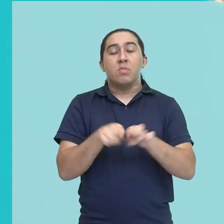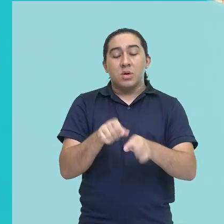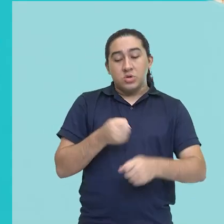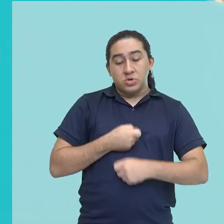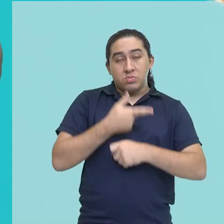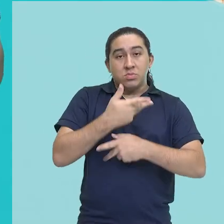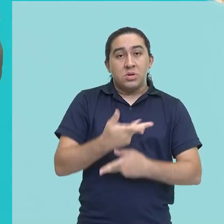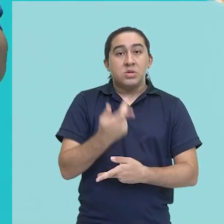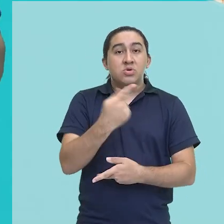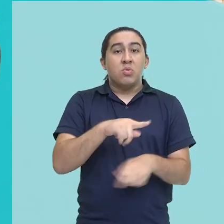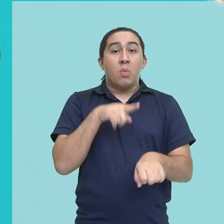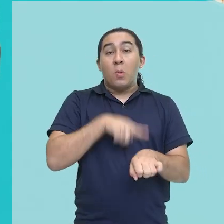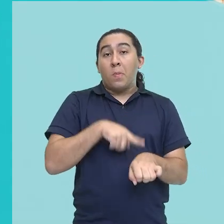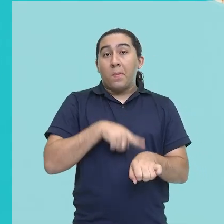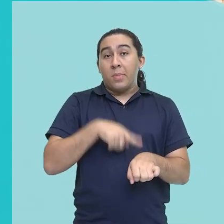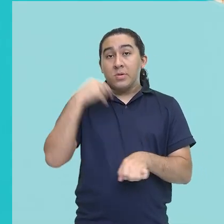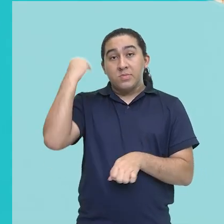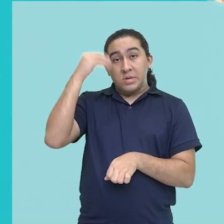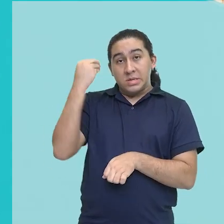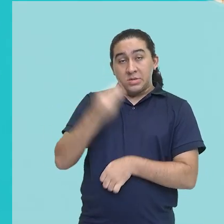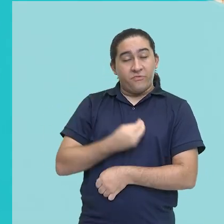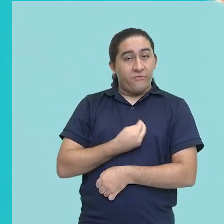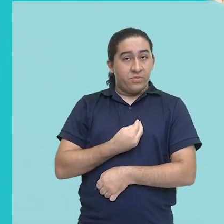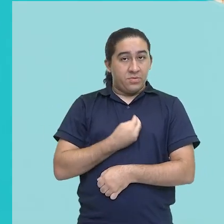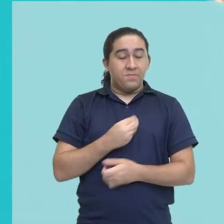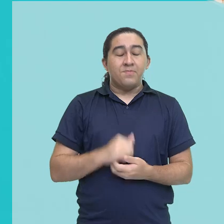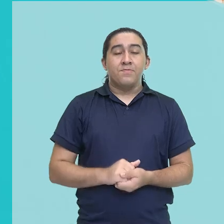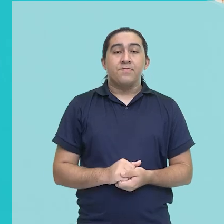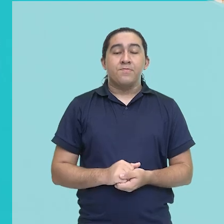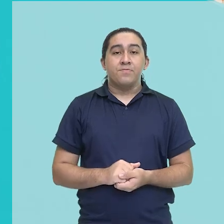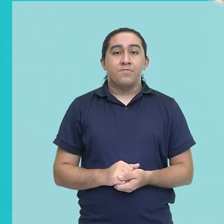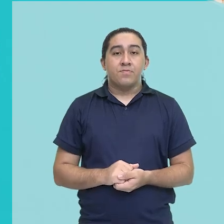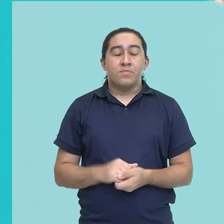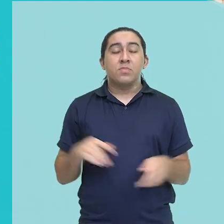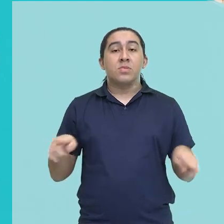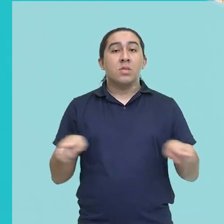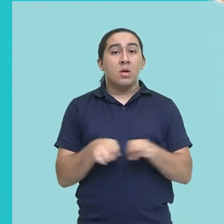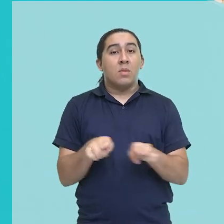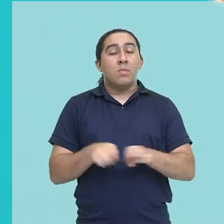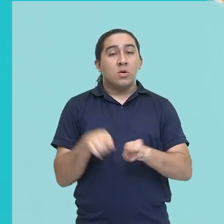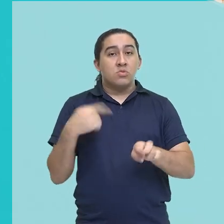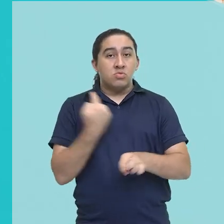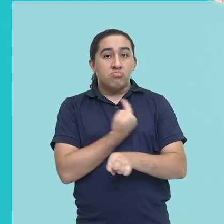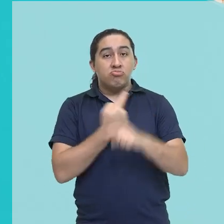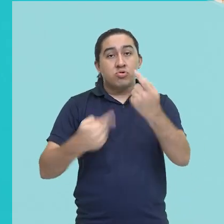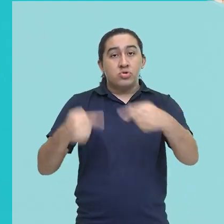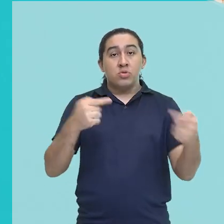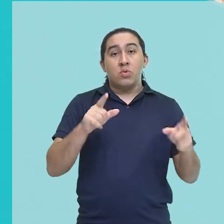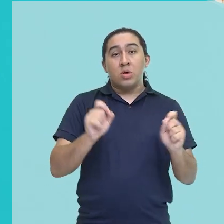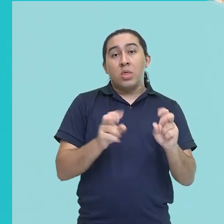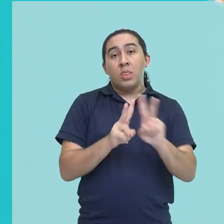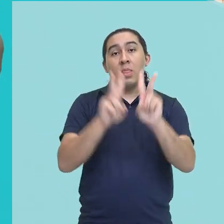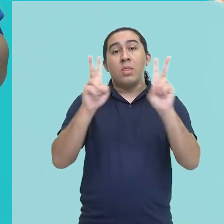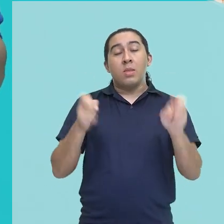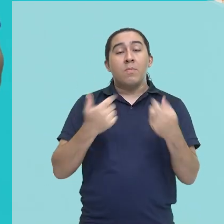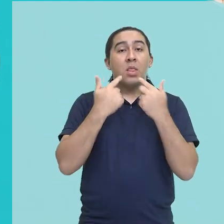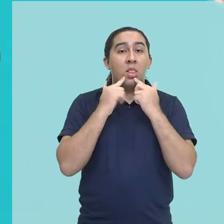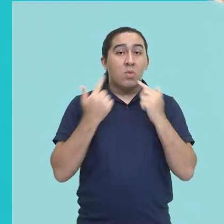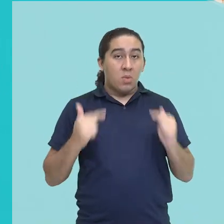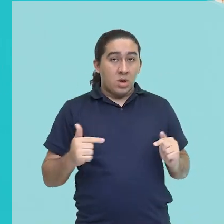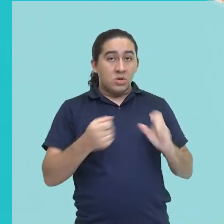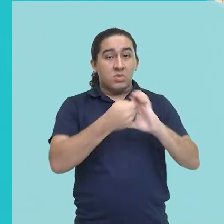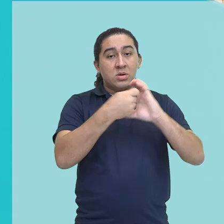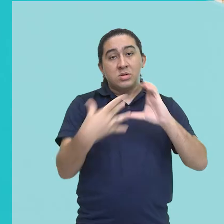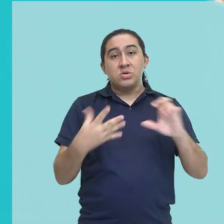seu momento, a sua vivência. E aí, dentro disso, nós falamos sobre os elementos da linguagem, dos elementos da